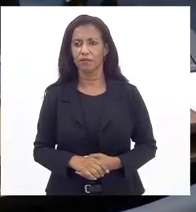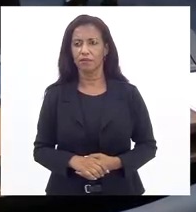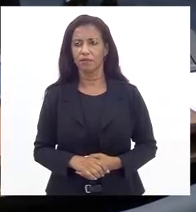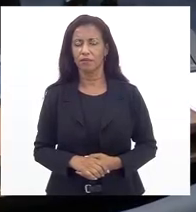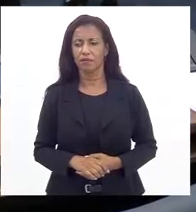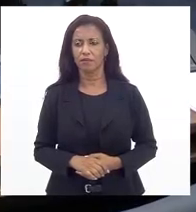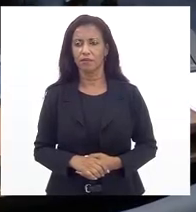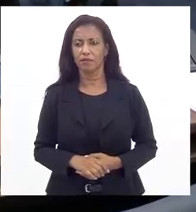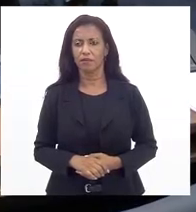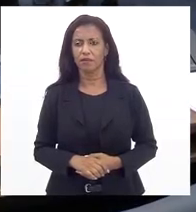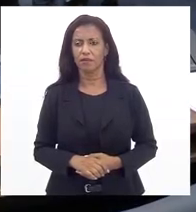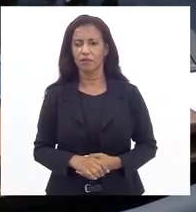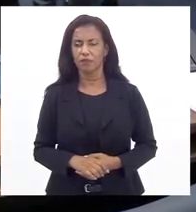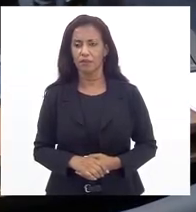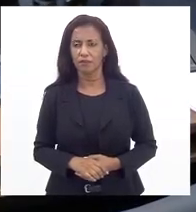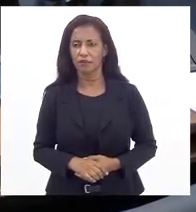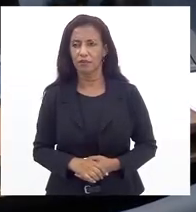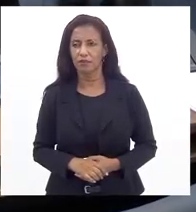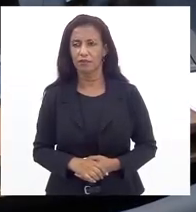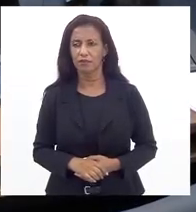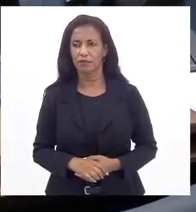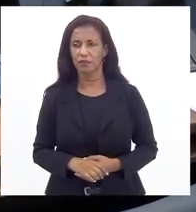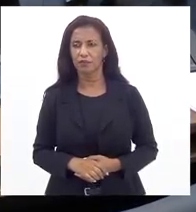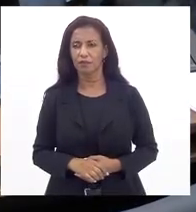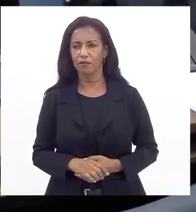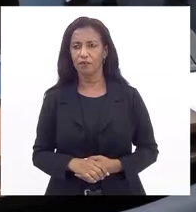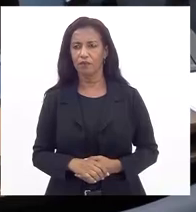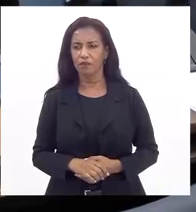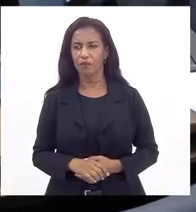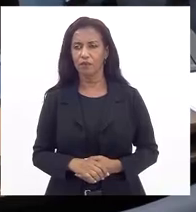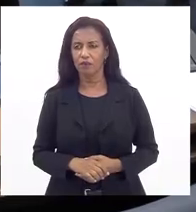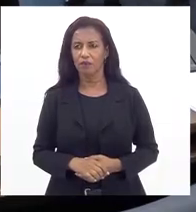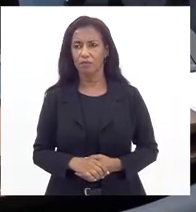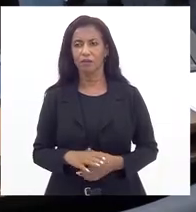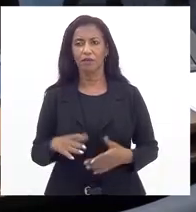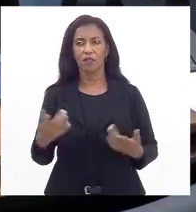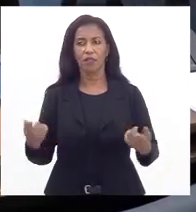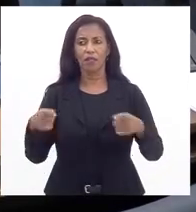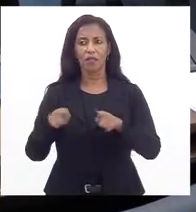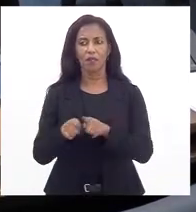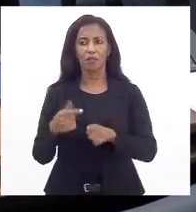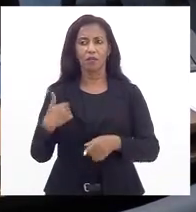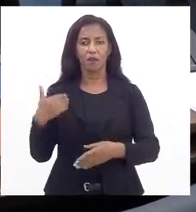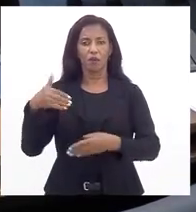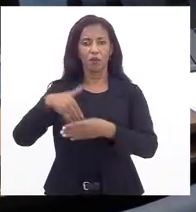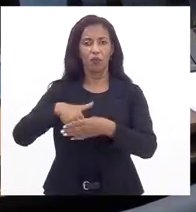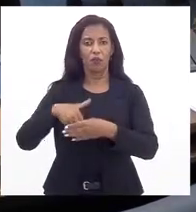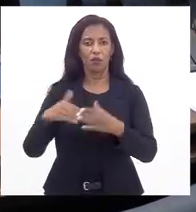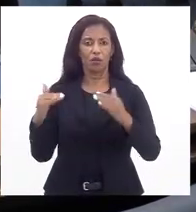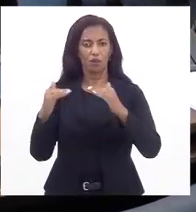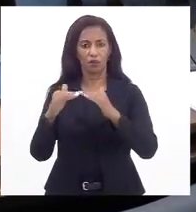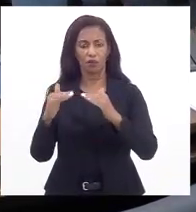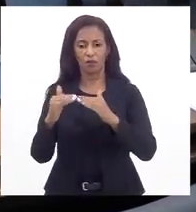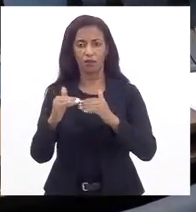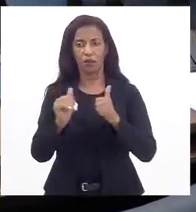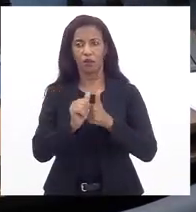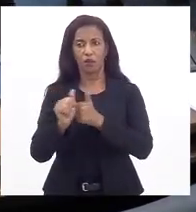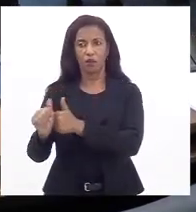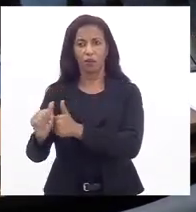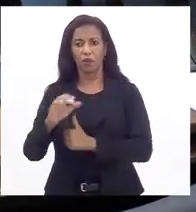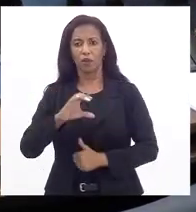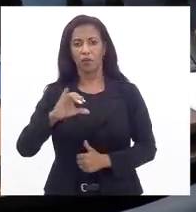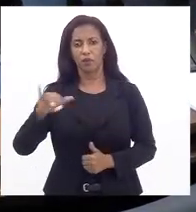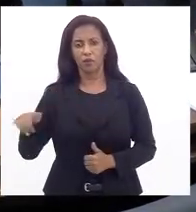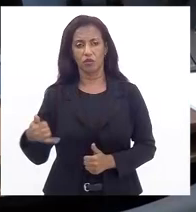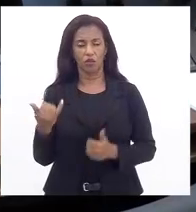Bom dia realizada na gestão de contas e obviamente meu voto é favorável acompanhando a